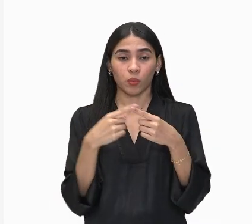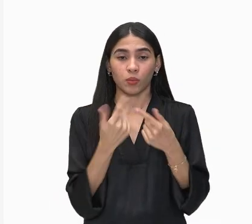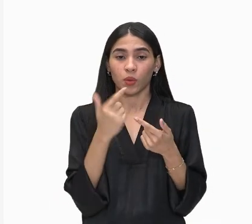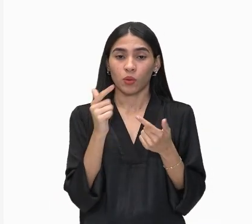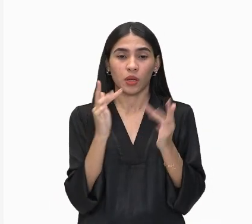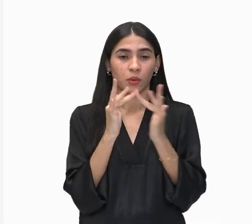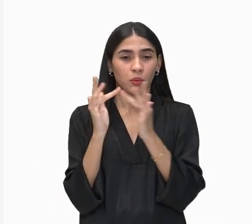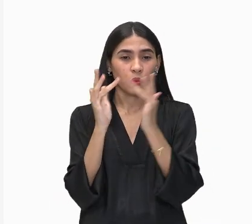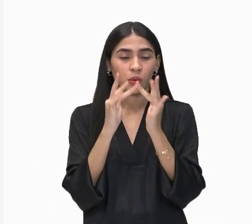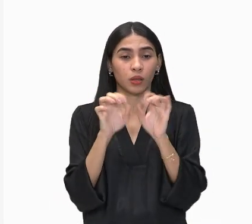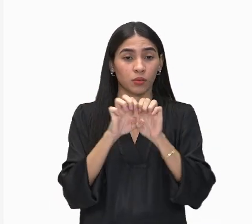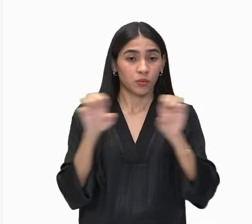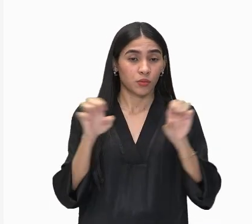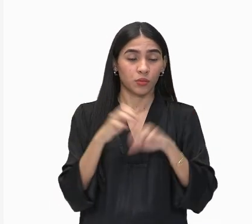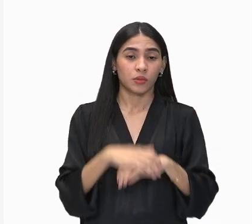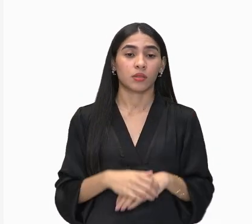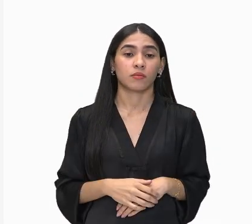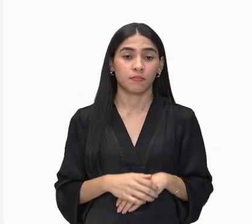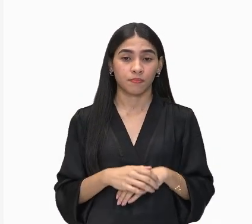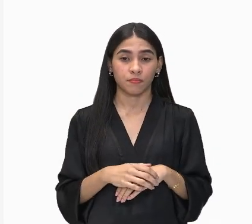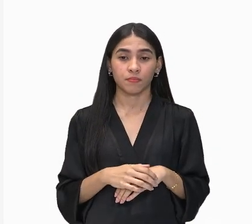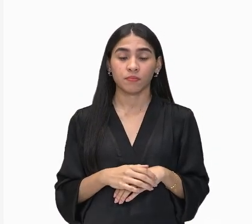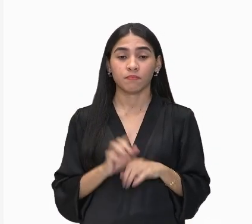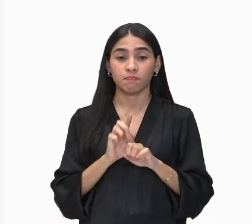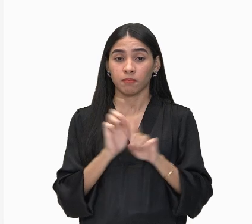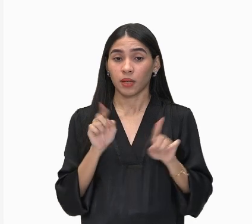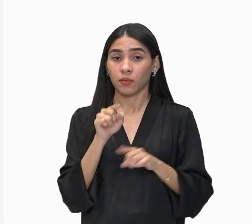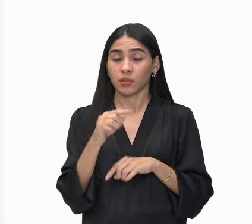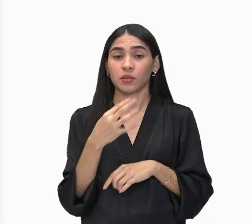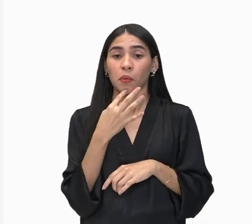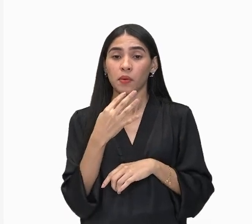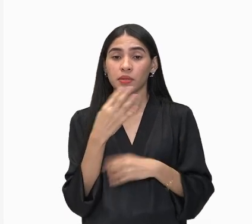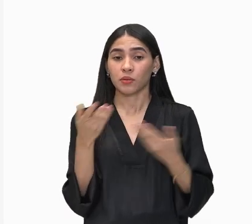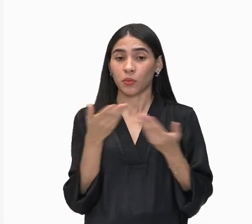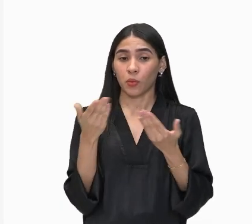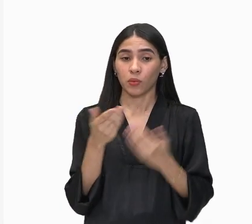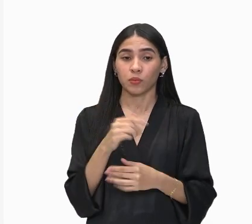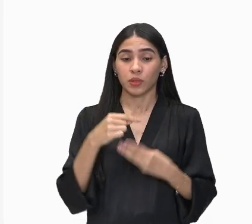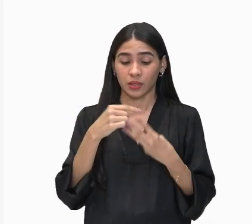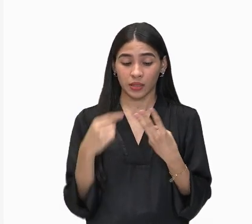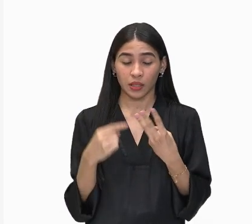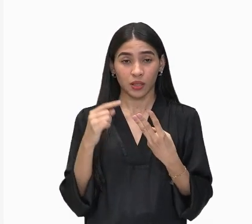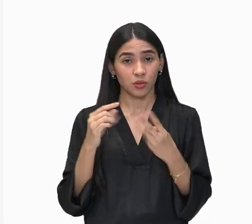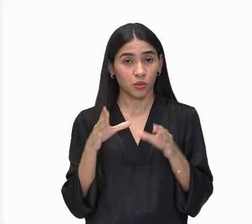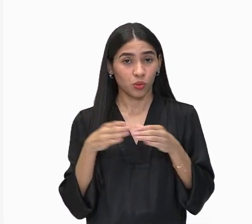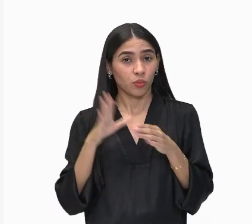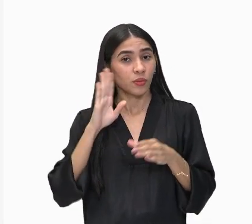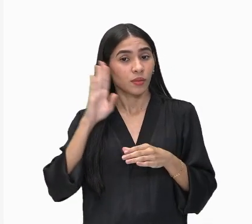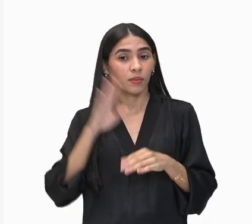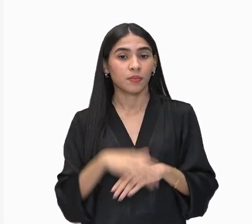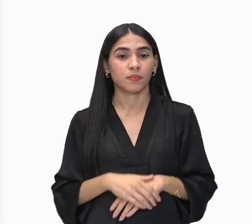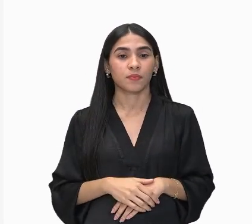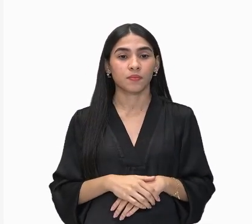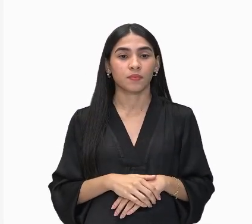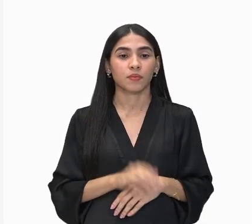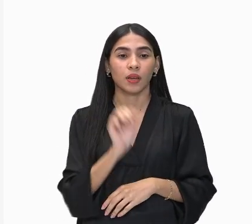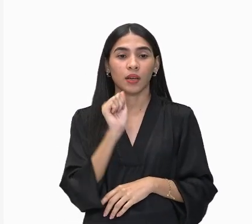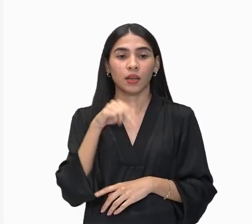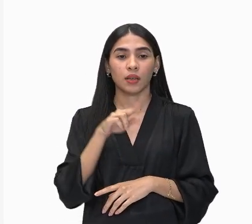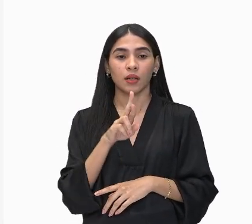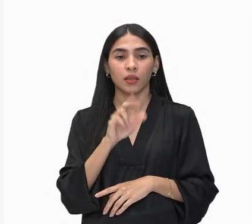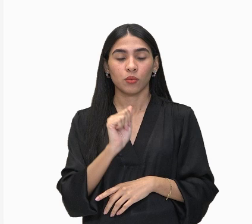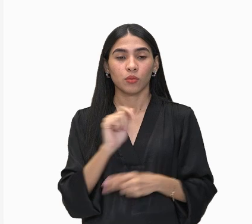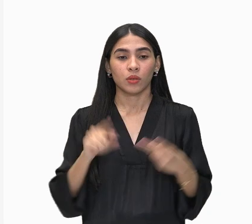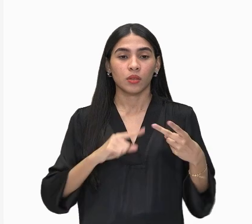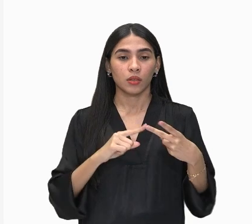familiaridade com essa estrutura, mas aí vocês estão conhecendo esses 3 grupos, né? Grupo dos anuras,